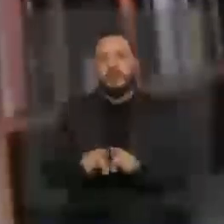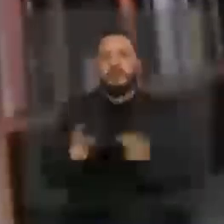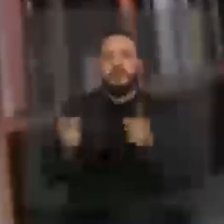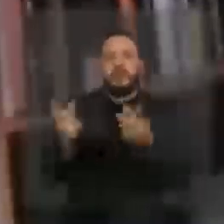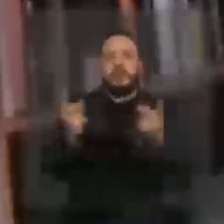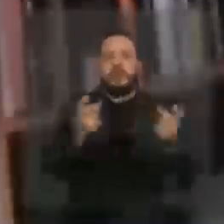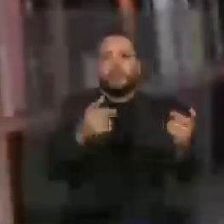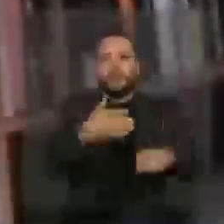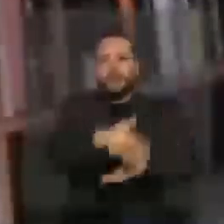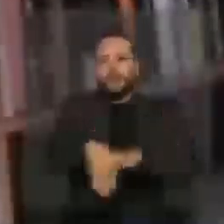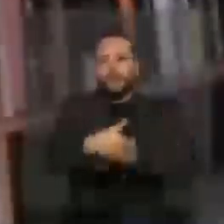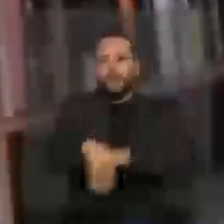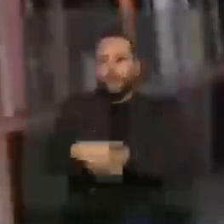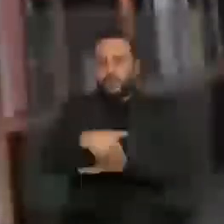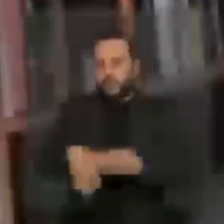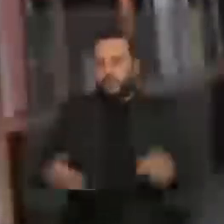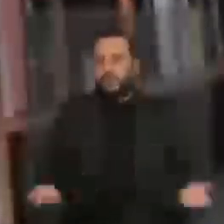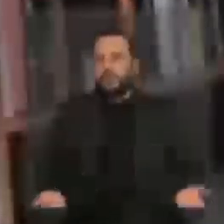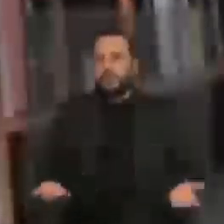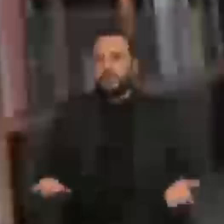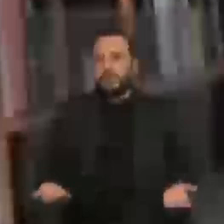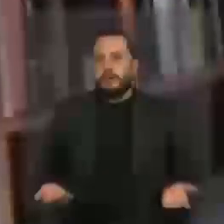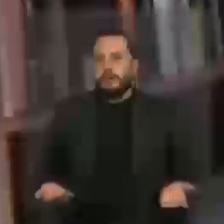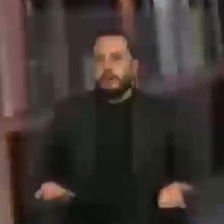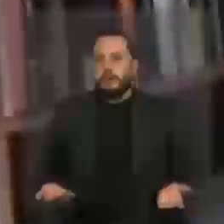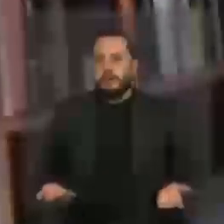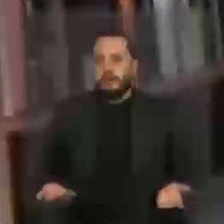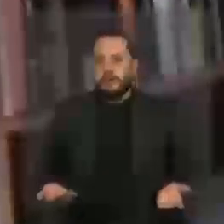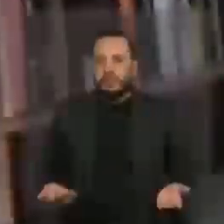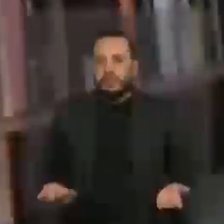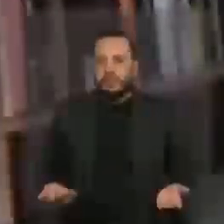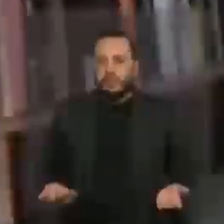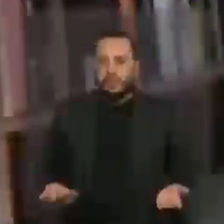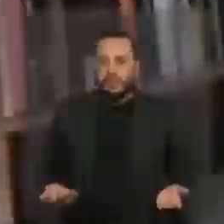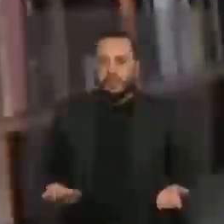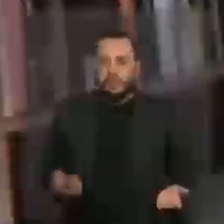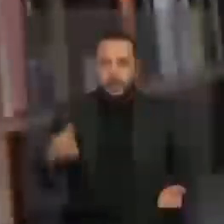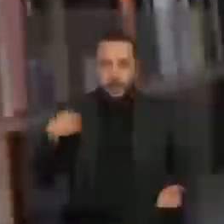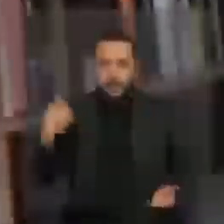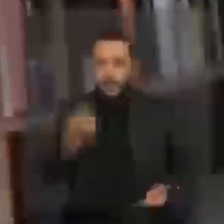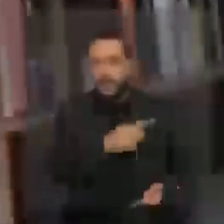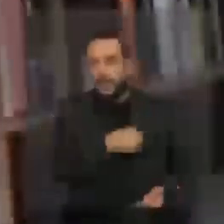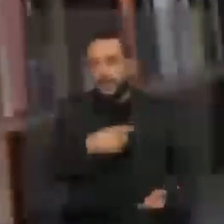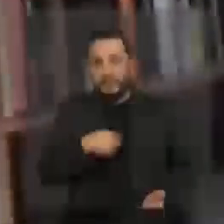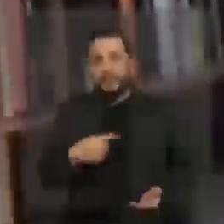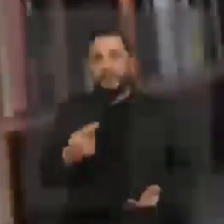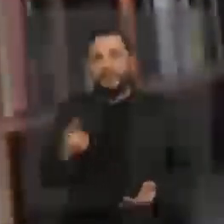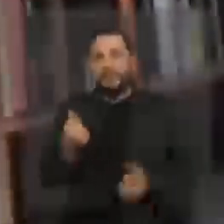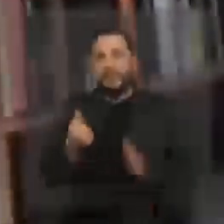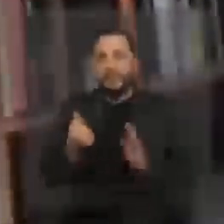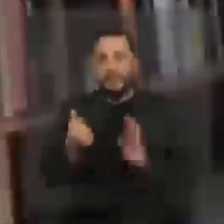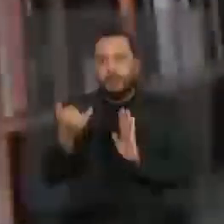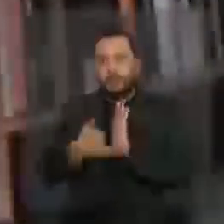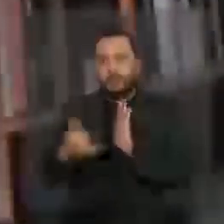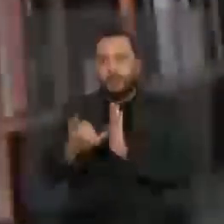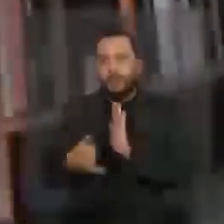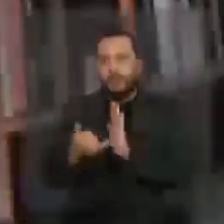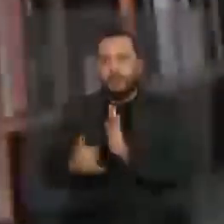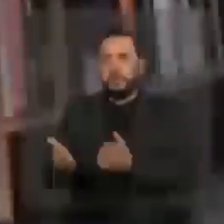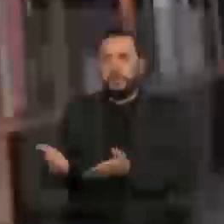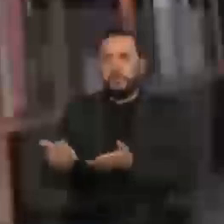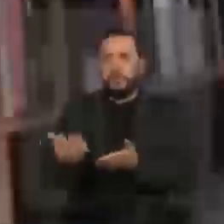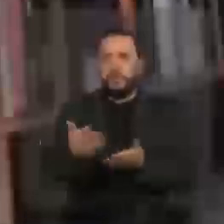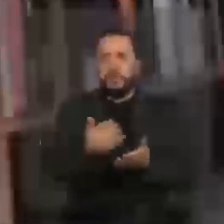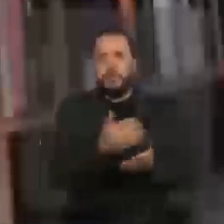no passeio público, que era um absurdo a gente continuar recolhendo isso, ou para quem